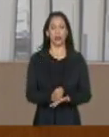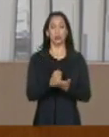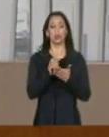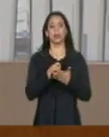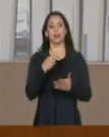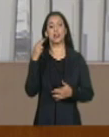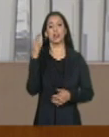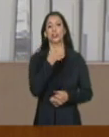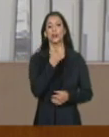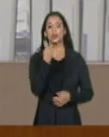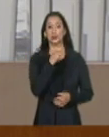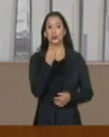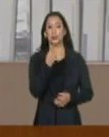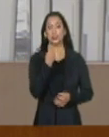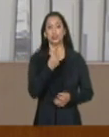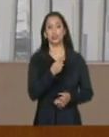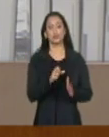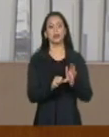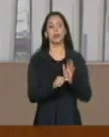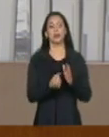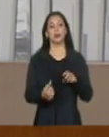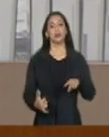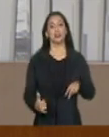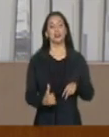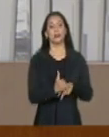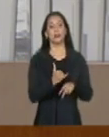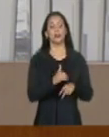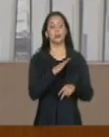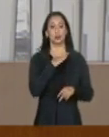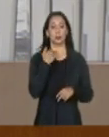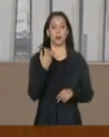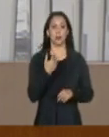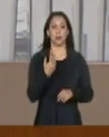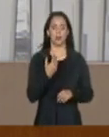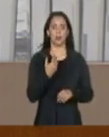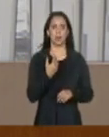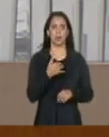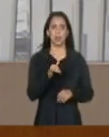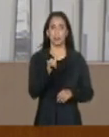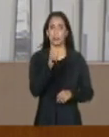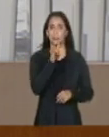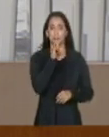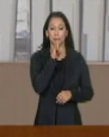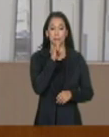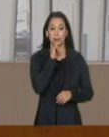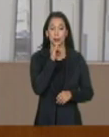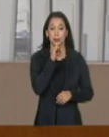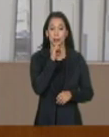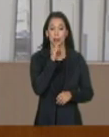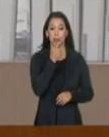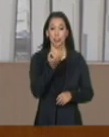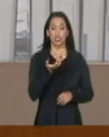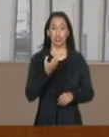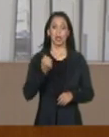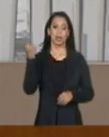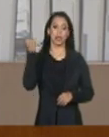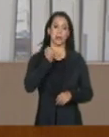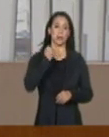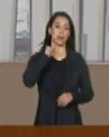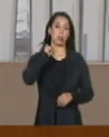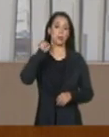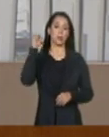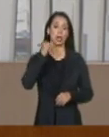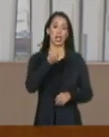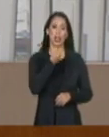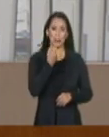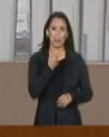fulana, 18, uma das primeiras vítimas encontradas sem vida. Desolada, ela tentou suicídio, usando remédios,